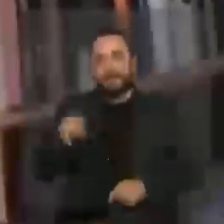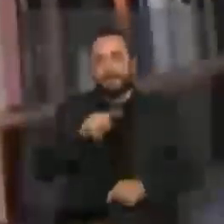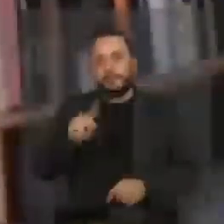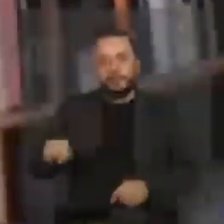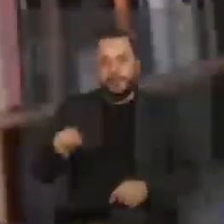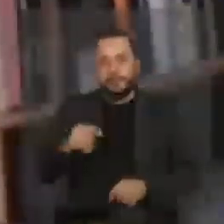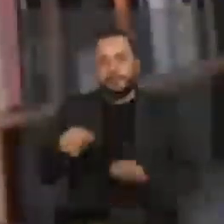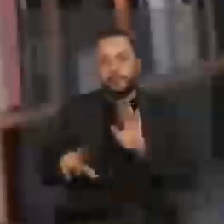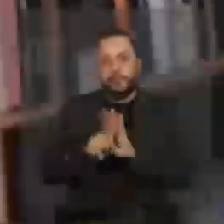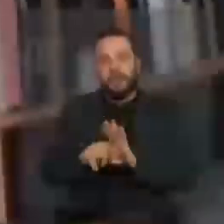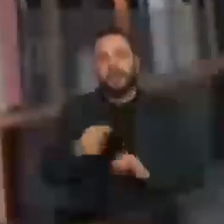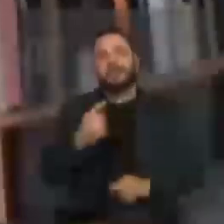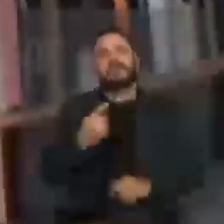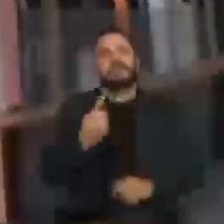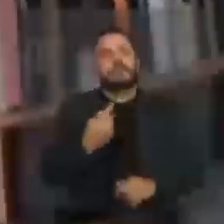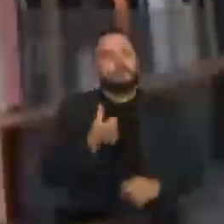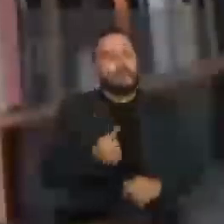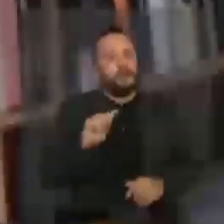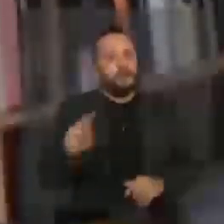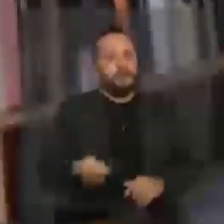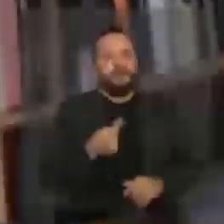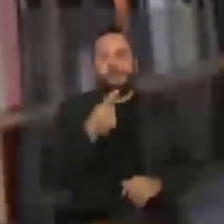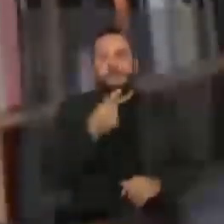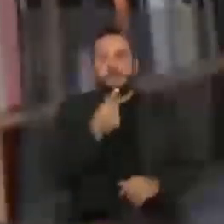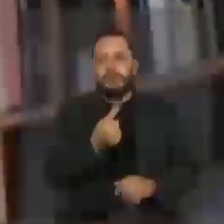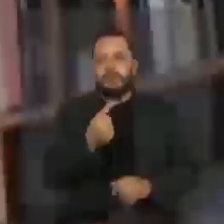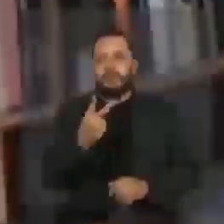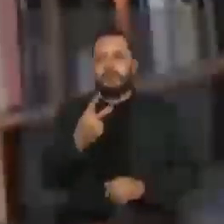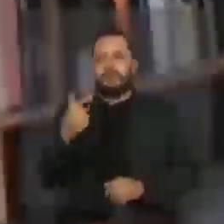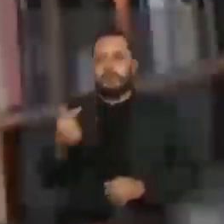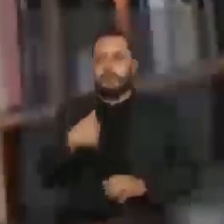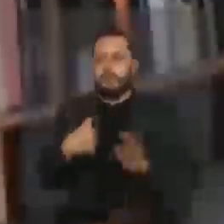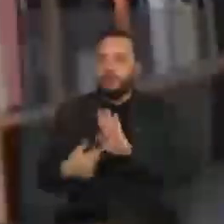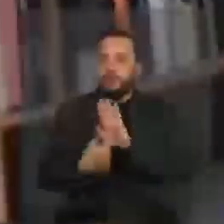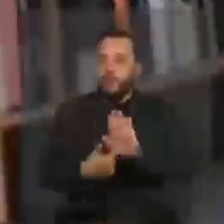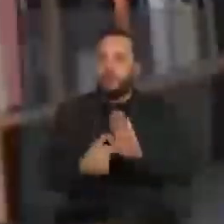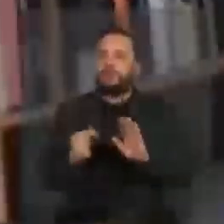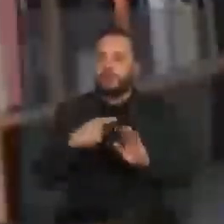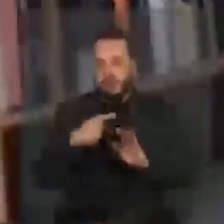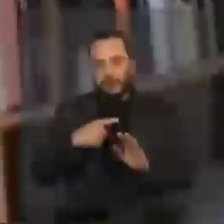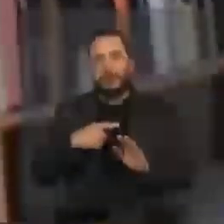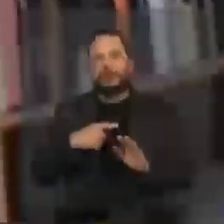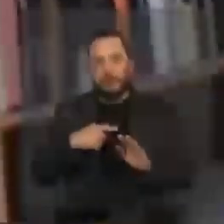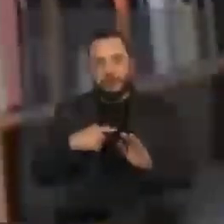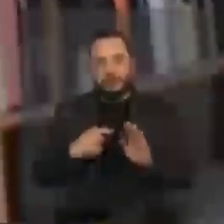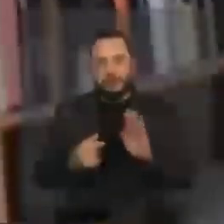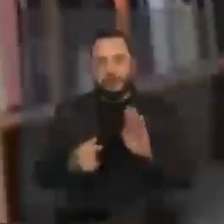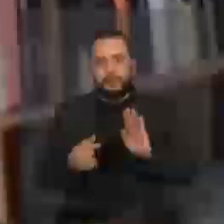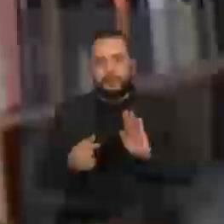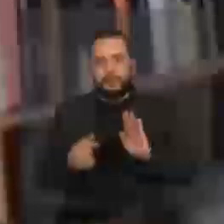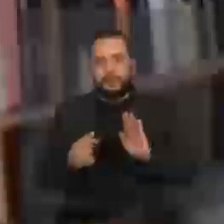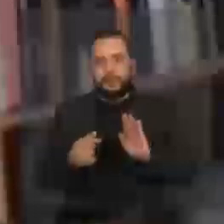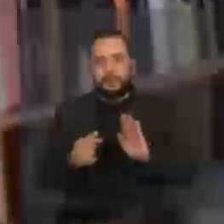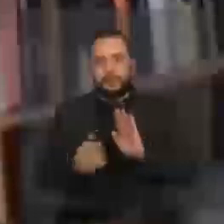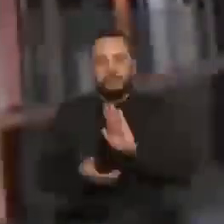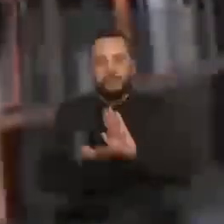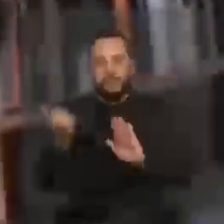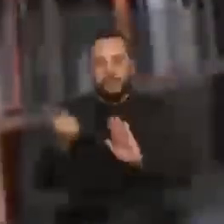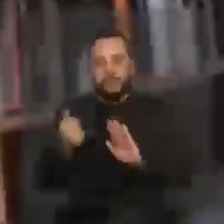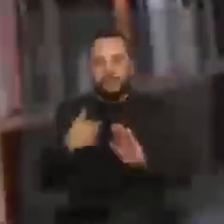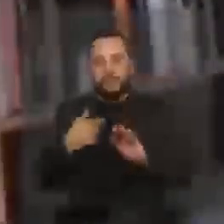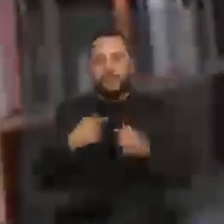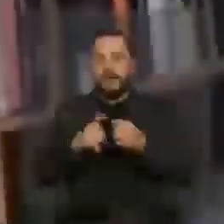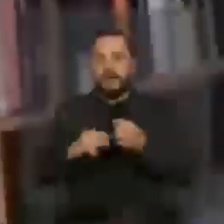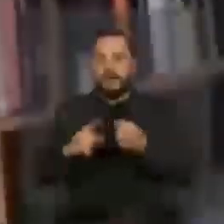Lei 16.127, estabelecia que a isenção, a isenção que se refere ao